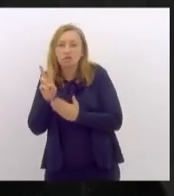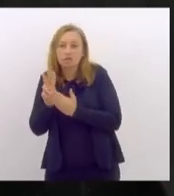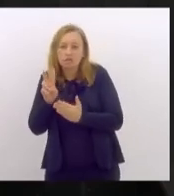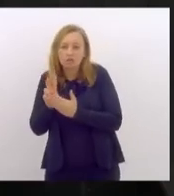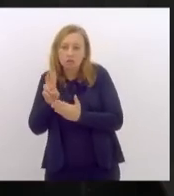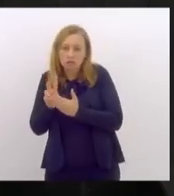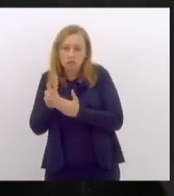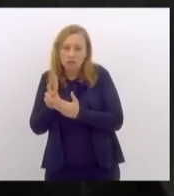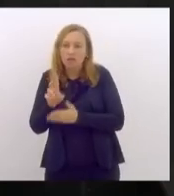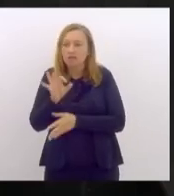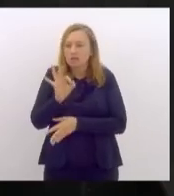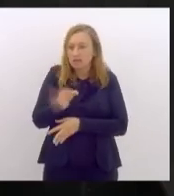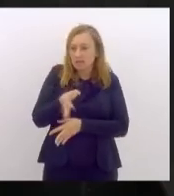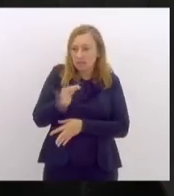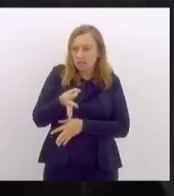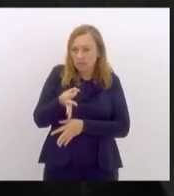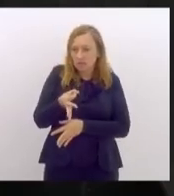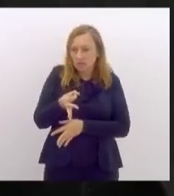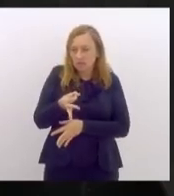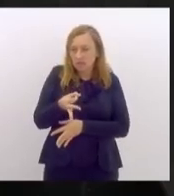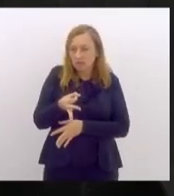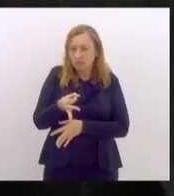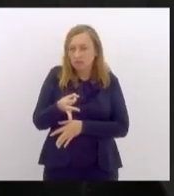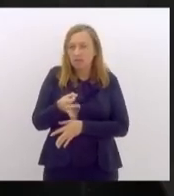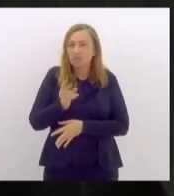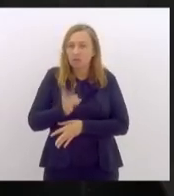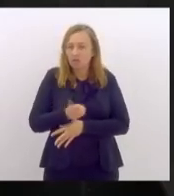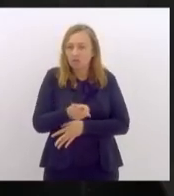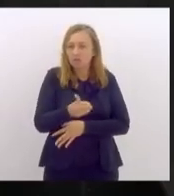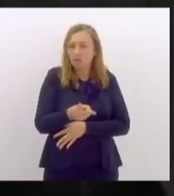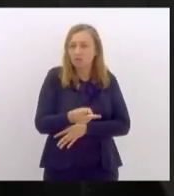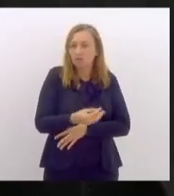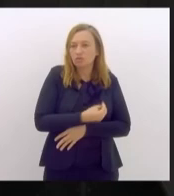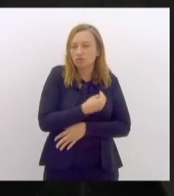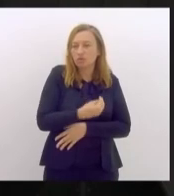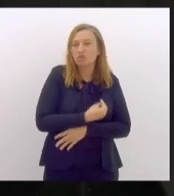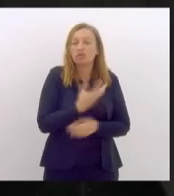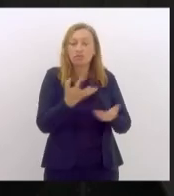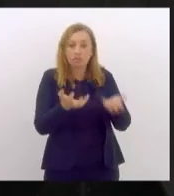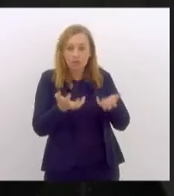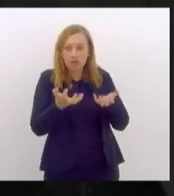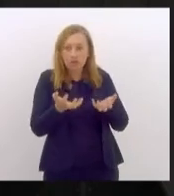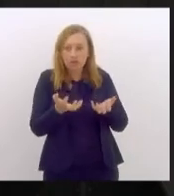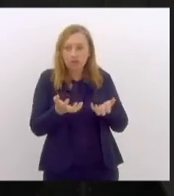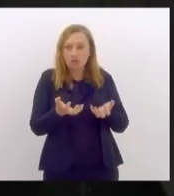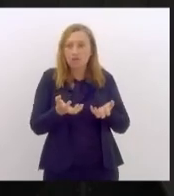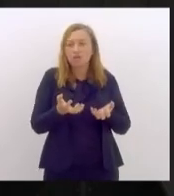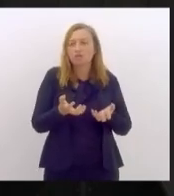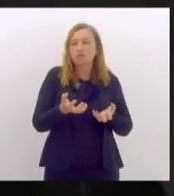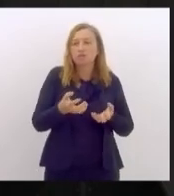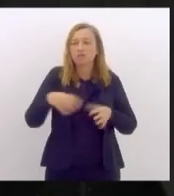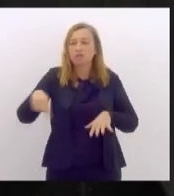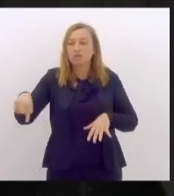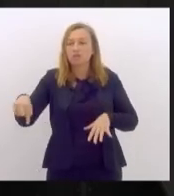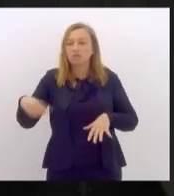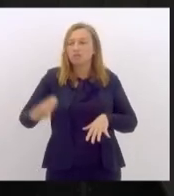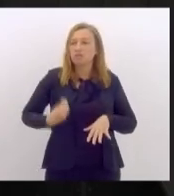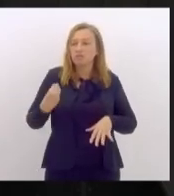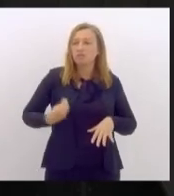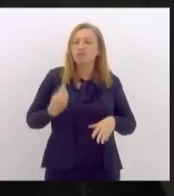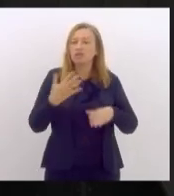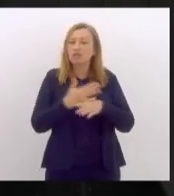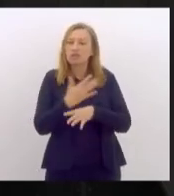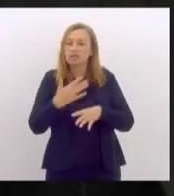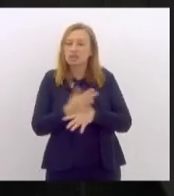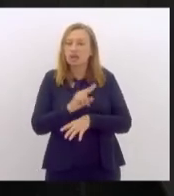suficientemente necessária para que eles continuem Vivendo como querem seja migrando para o centros